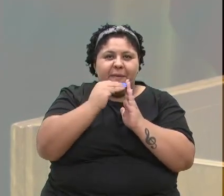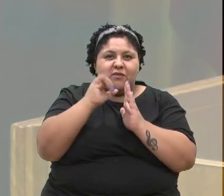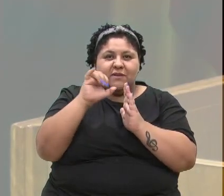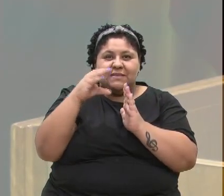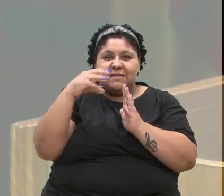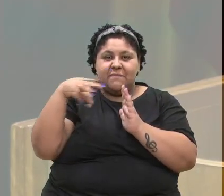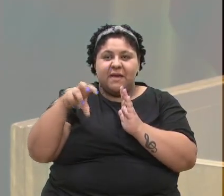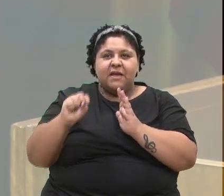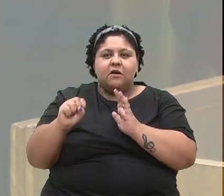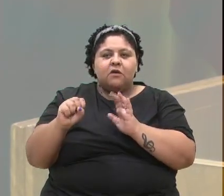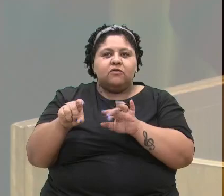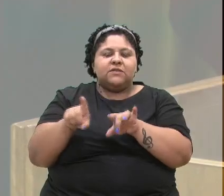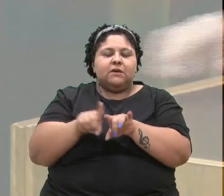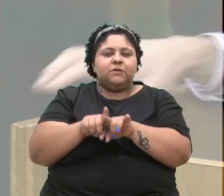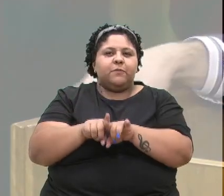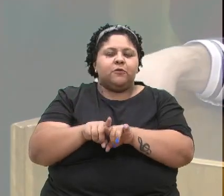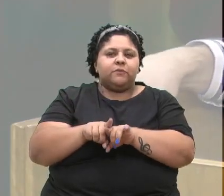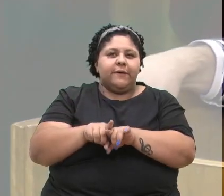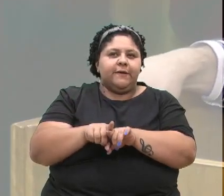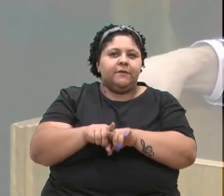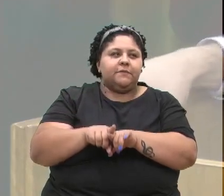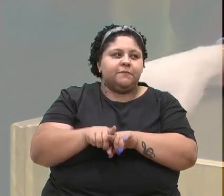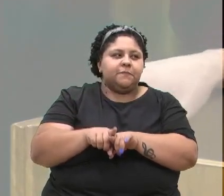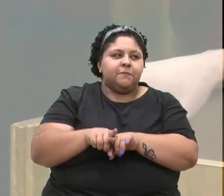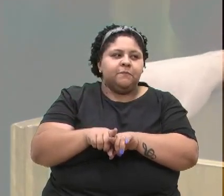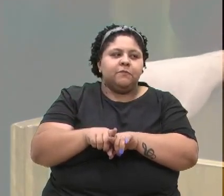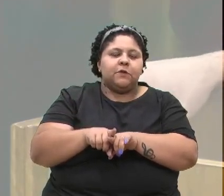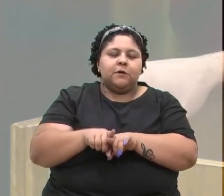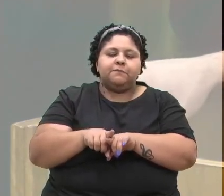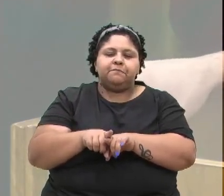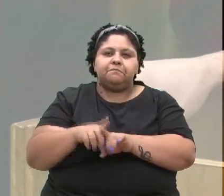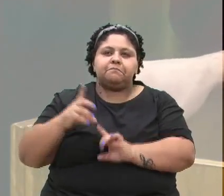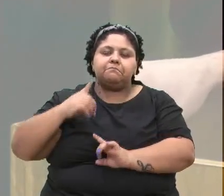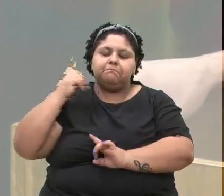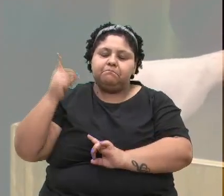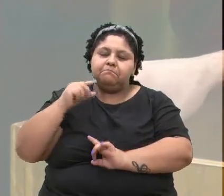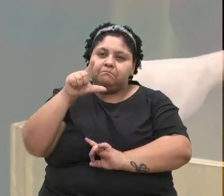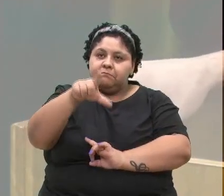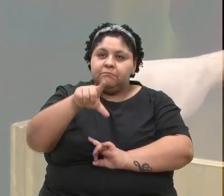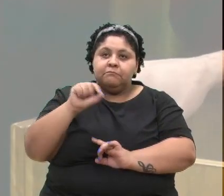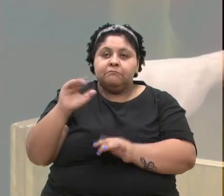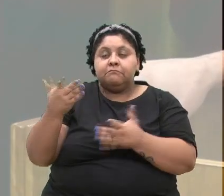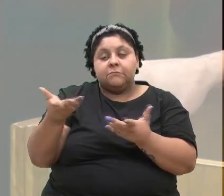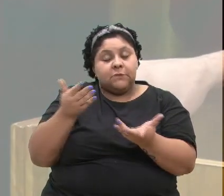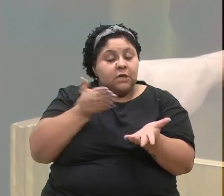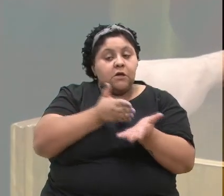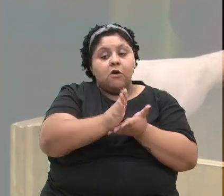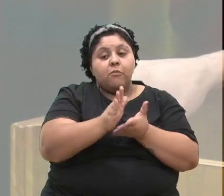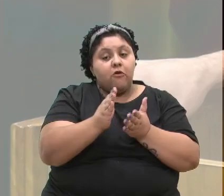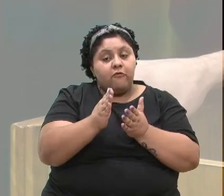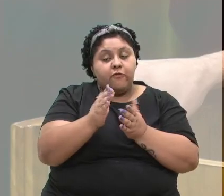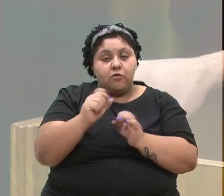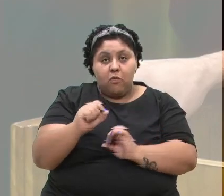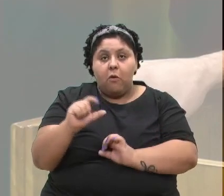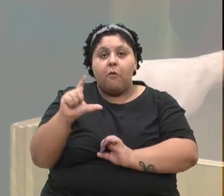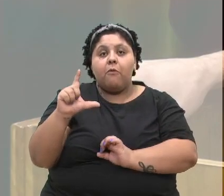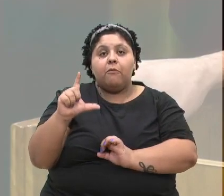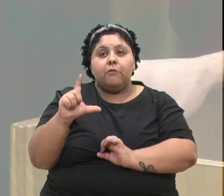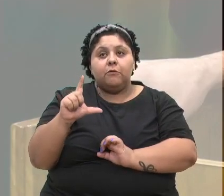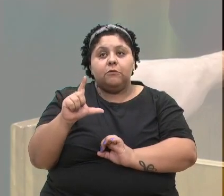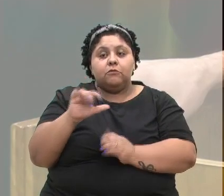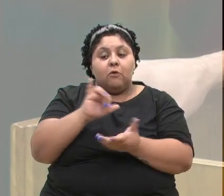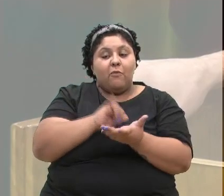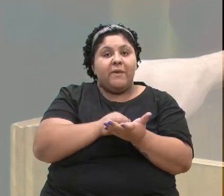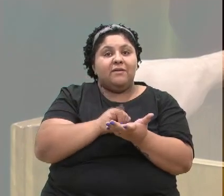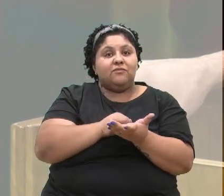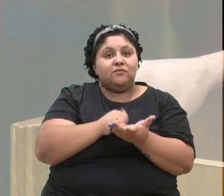impostos essa medida do Governo do Estado e dos deputados que caso aprovem o aumento dos